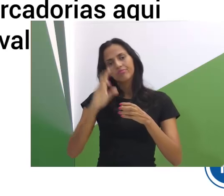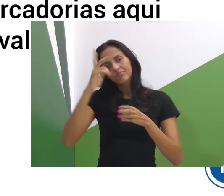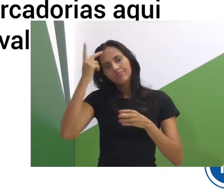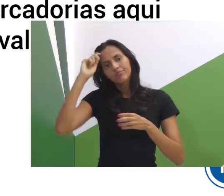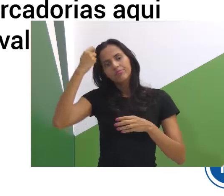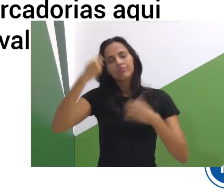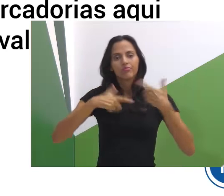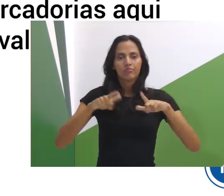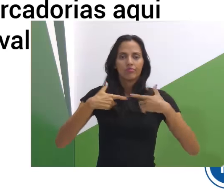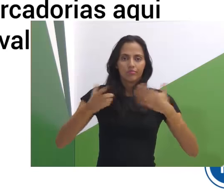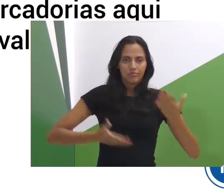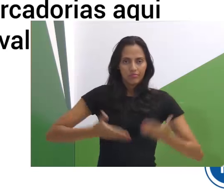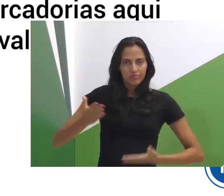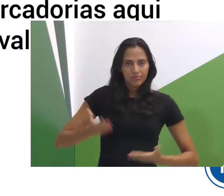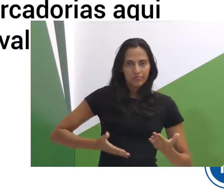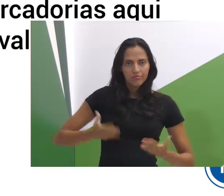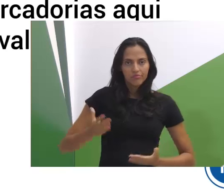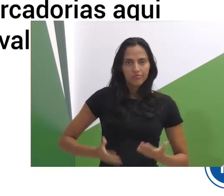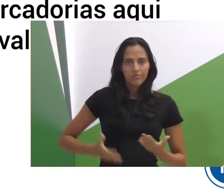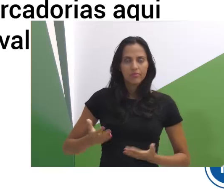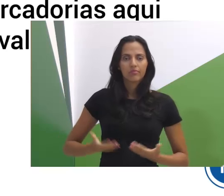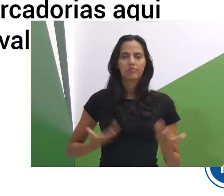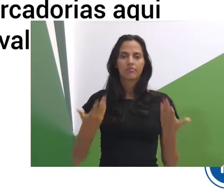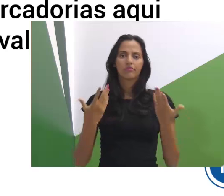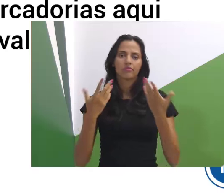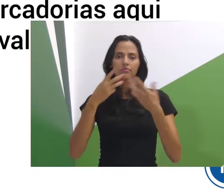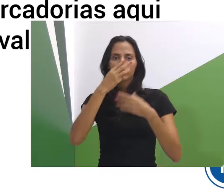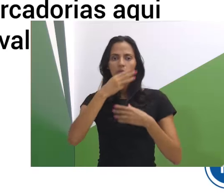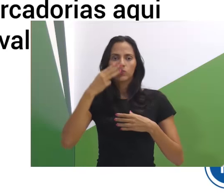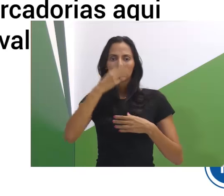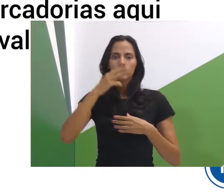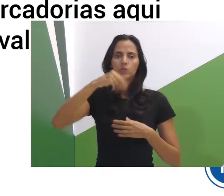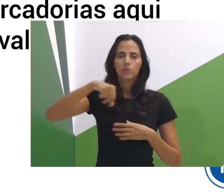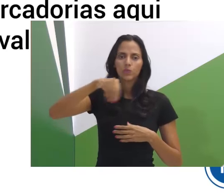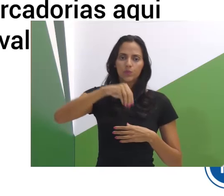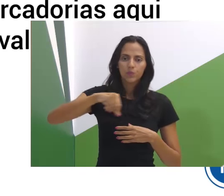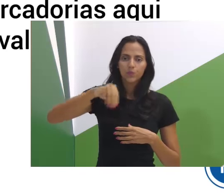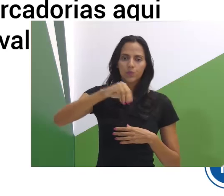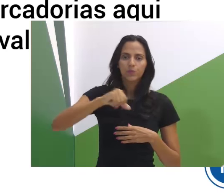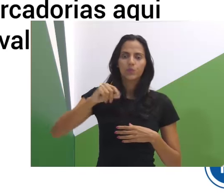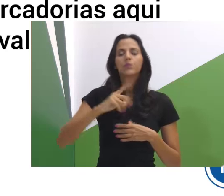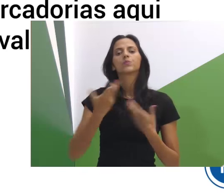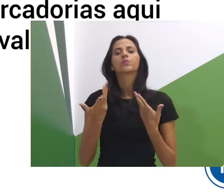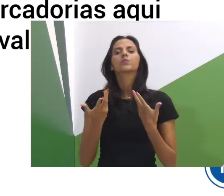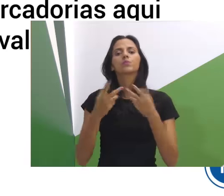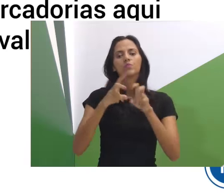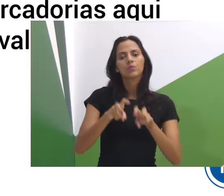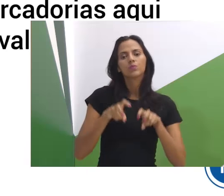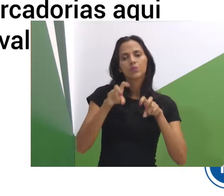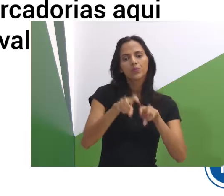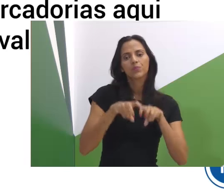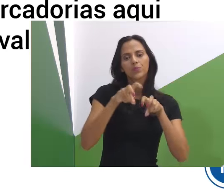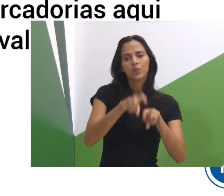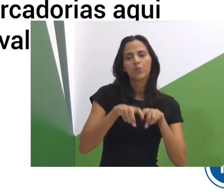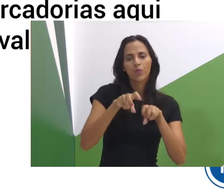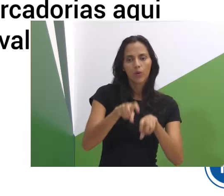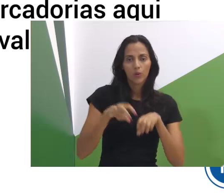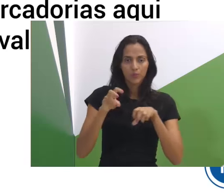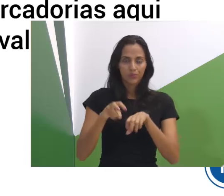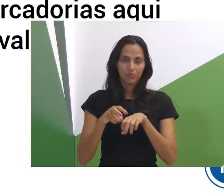trabalhar na produção de açúcar, ela já vem das suas colônias, né?